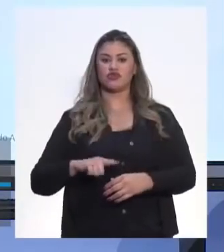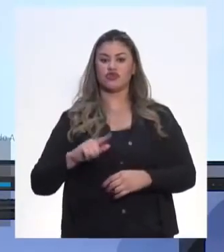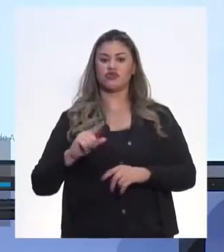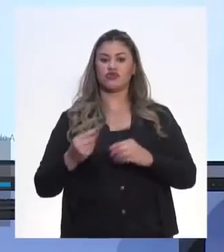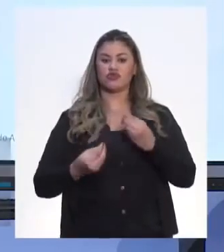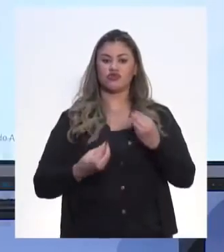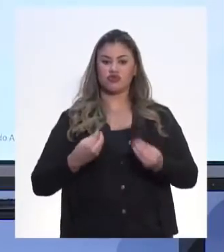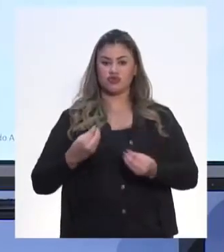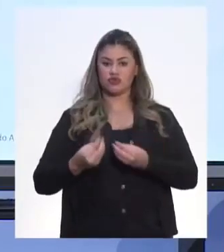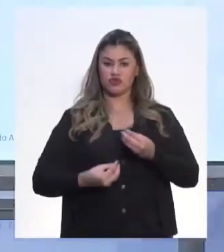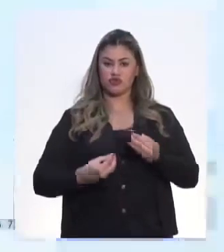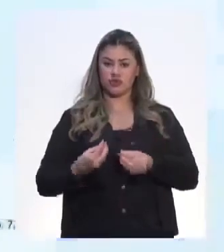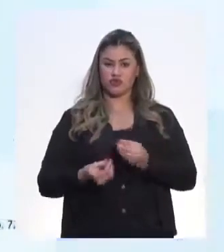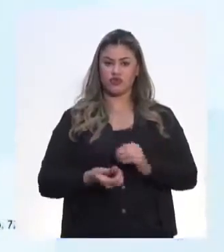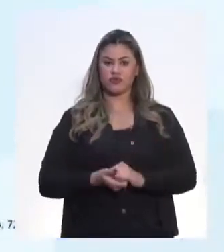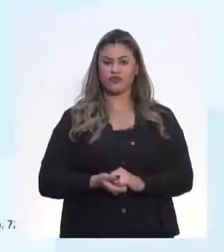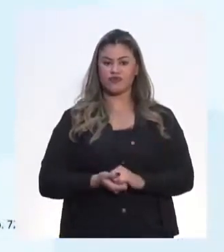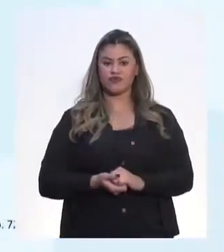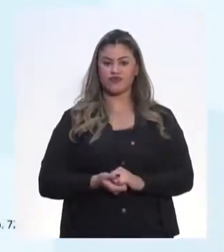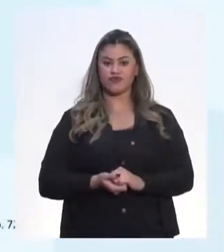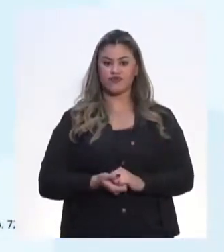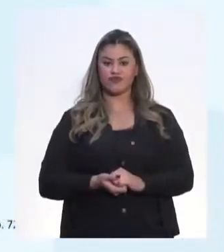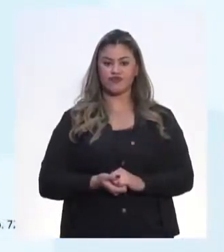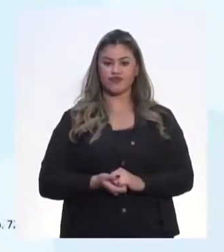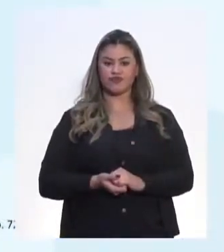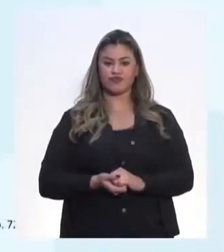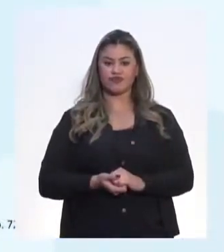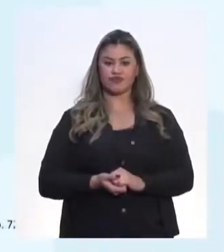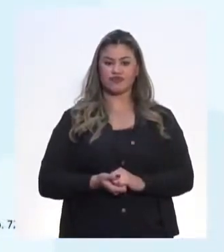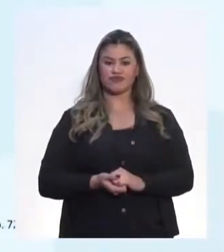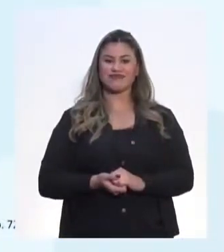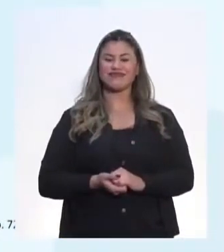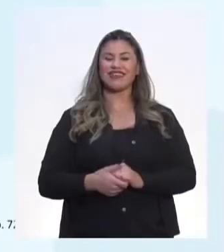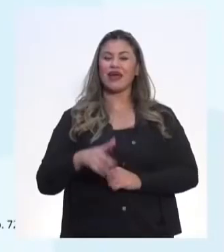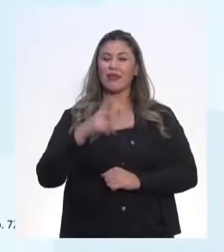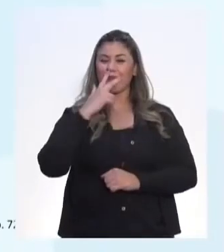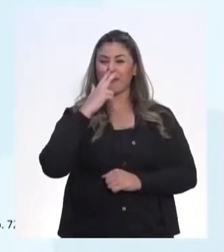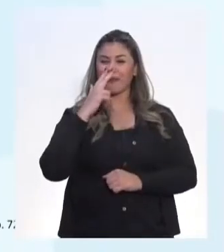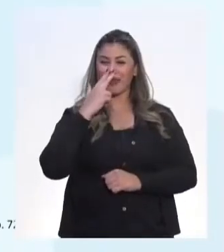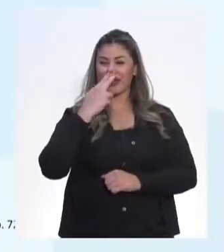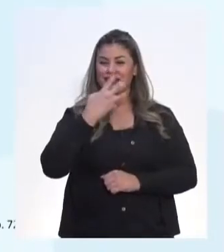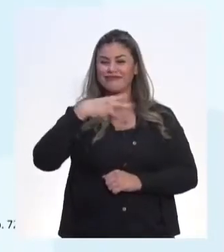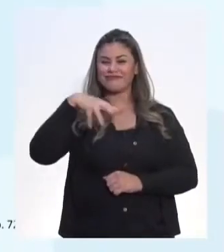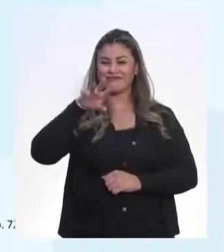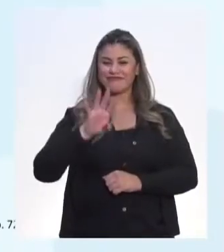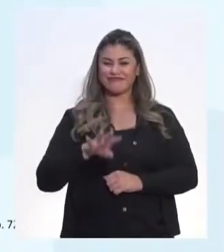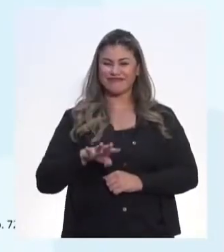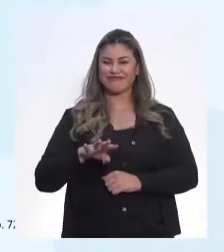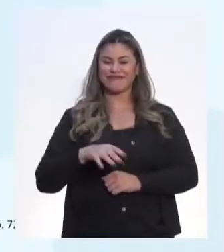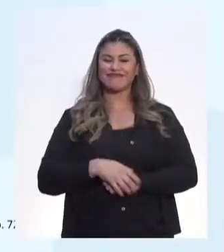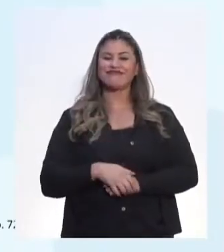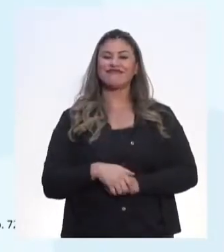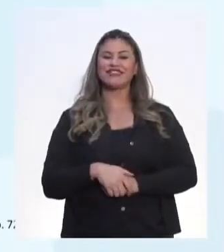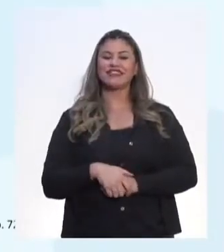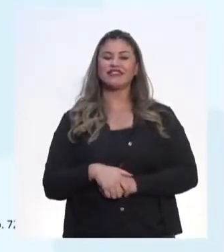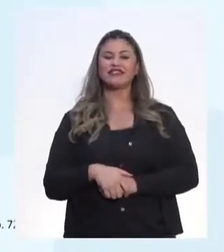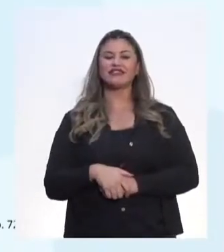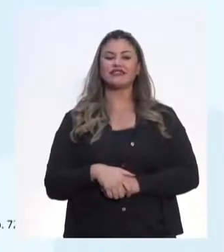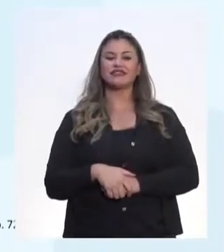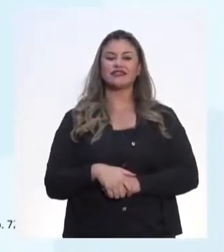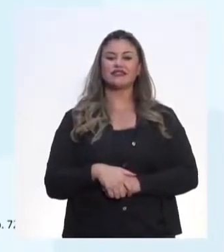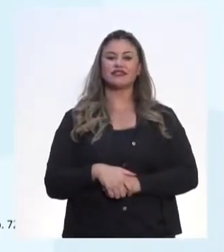para vocês a jogo da velha. Um jogo da velha meio torto.